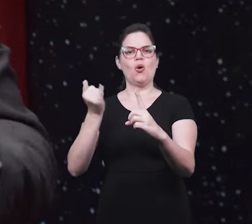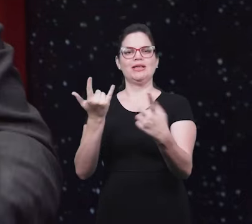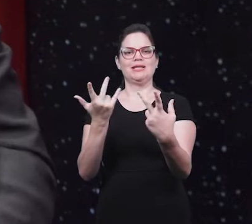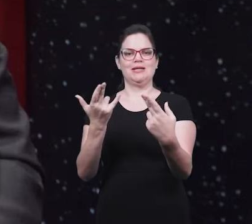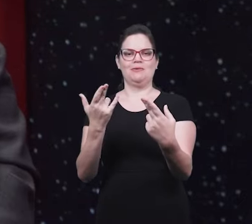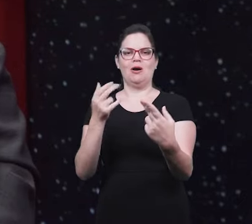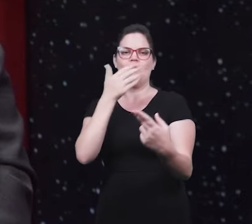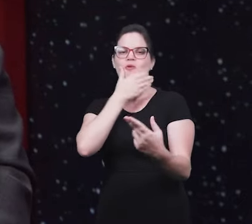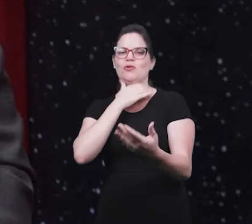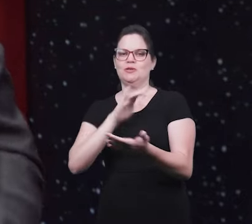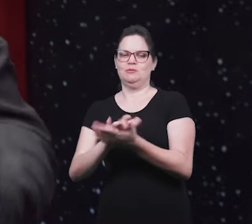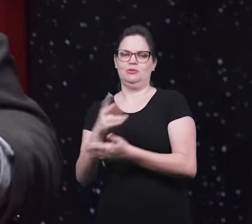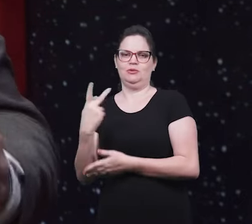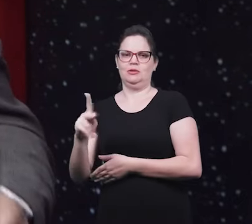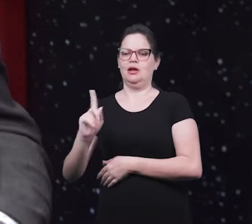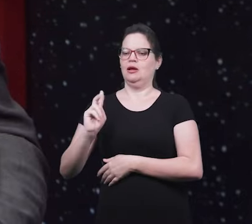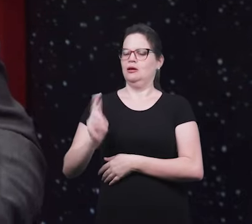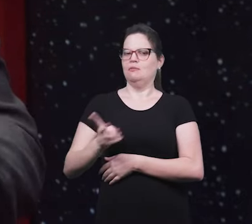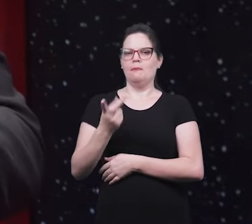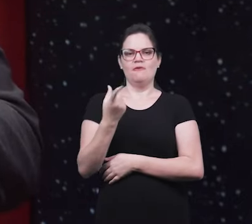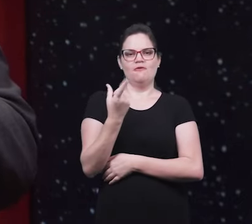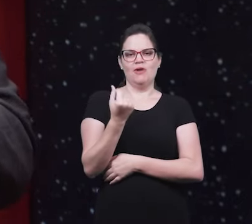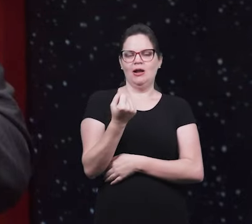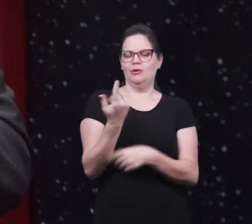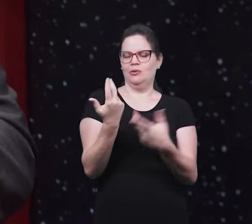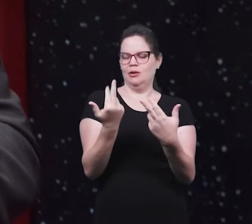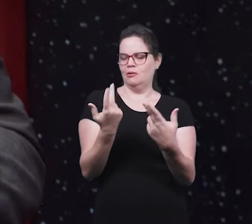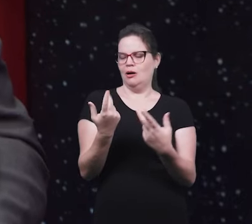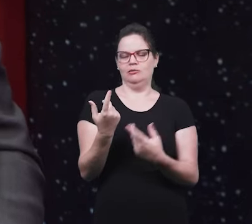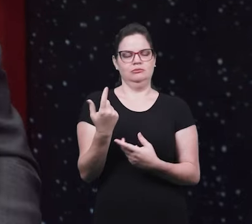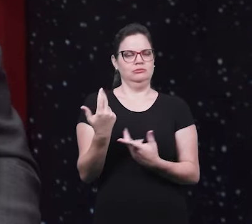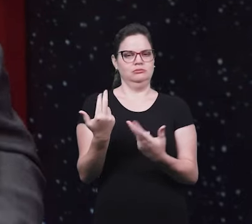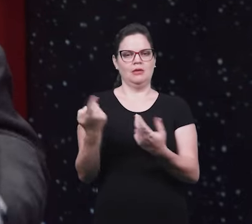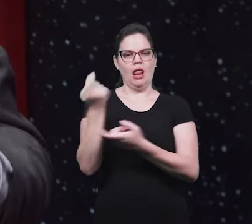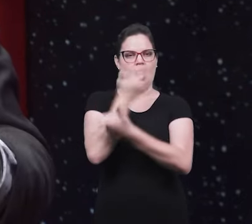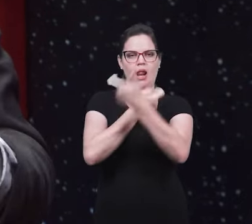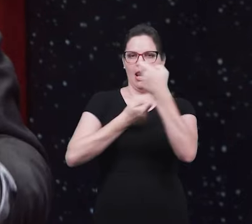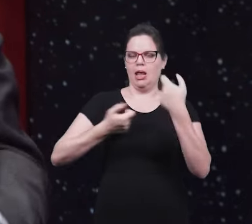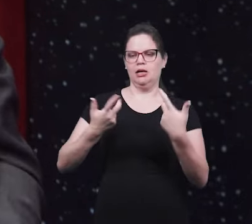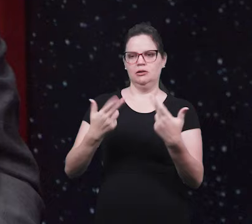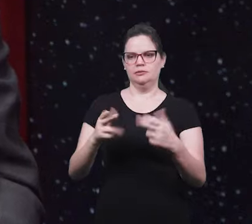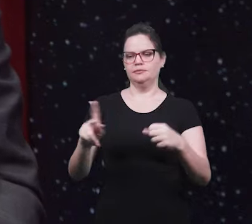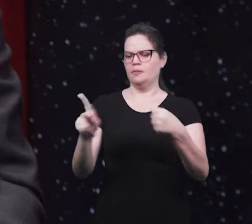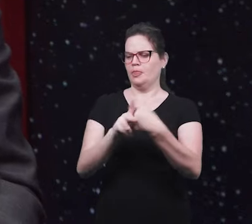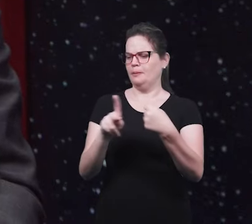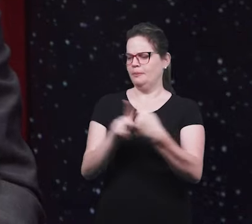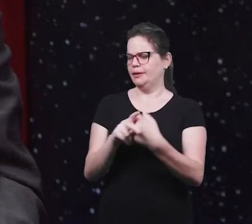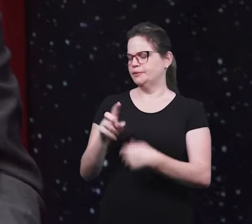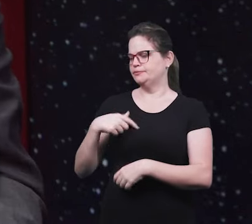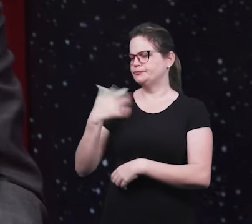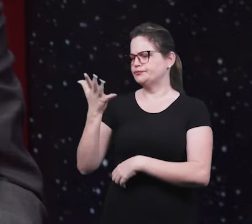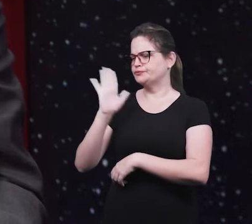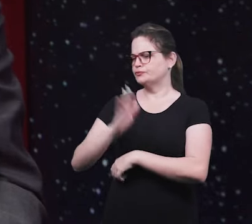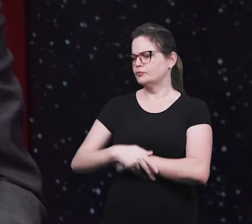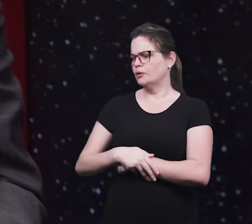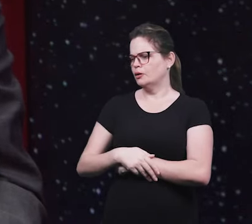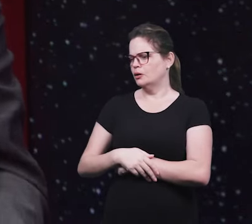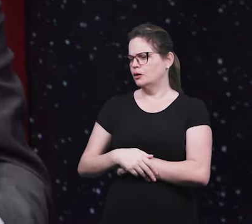de Ananias, com o mesmo preço, a mesma venda, e o apóstolo Pedro diz: por